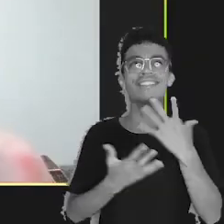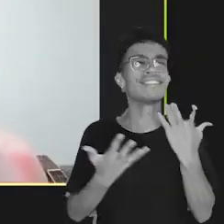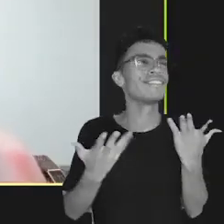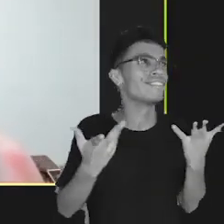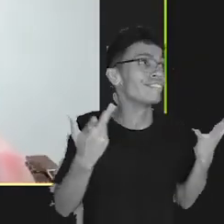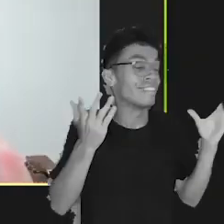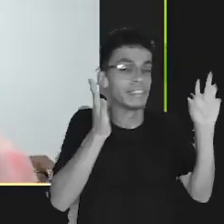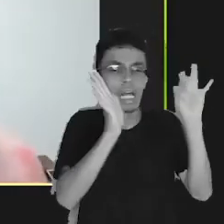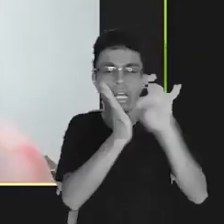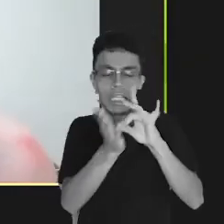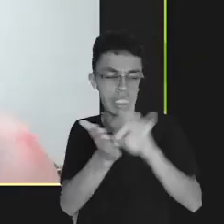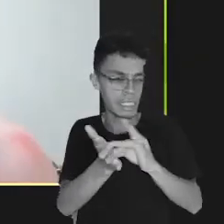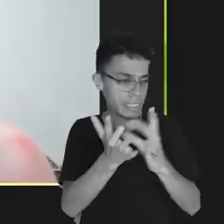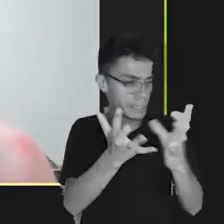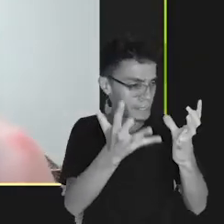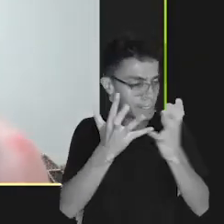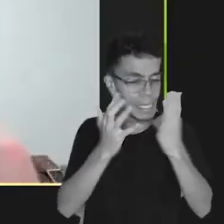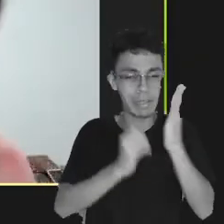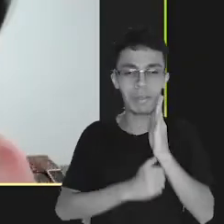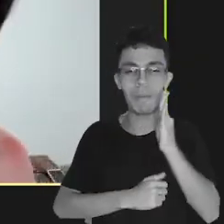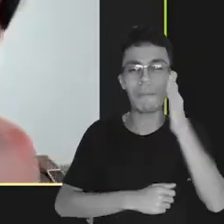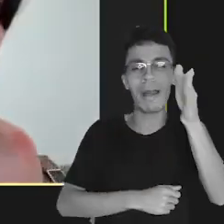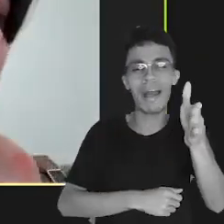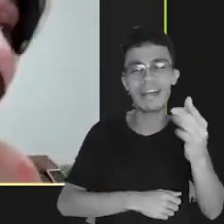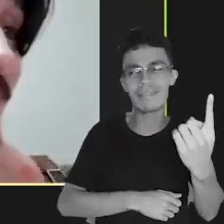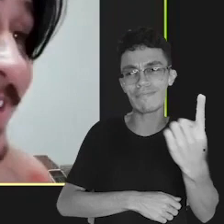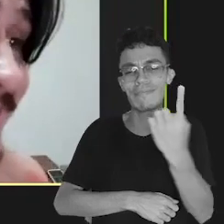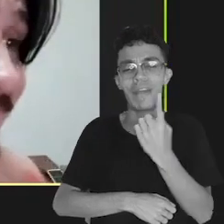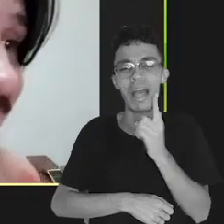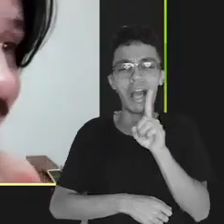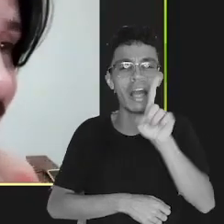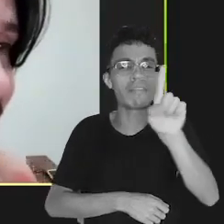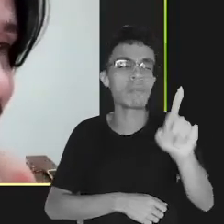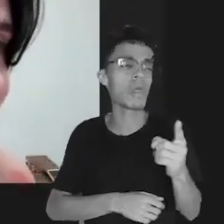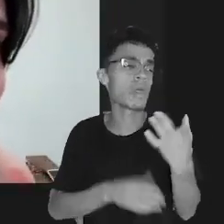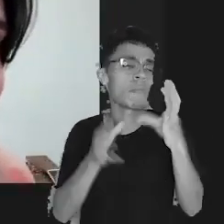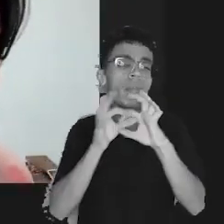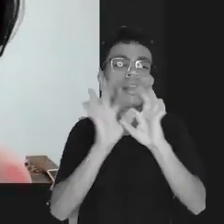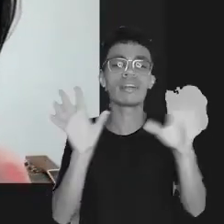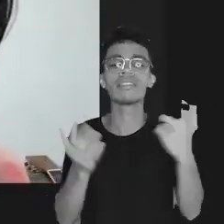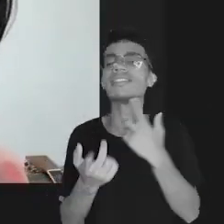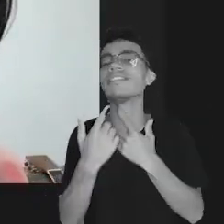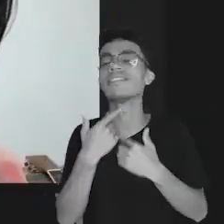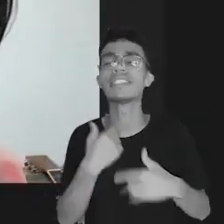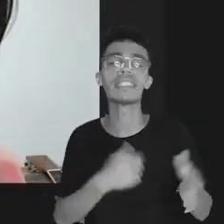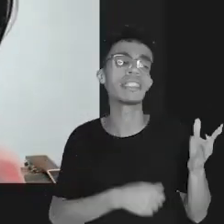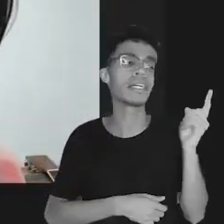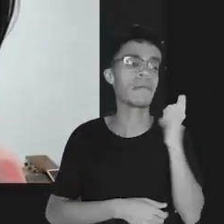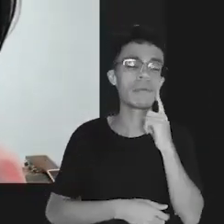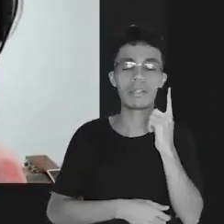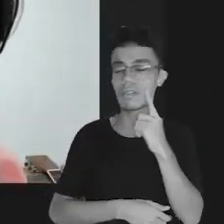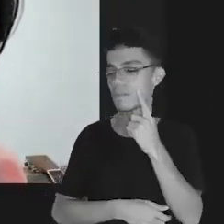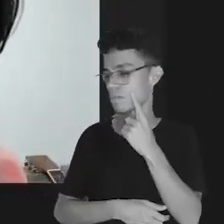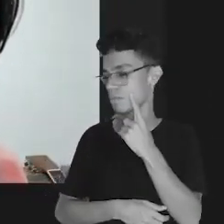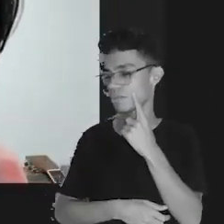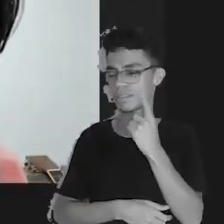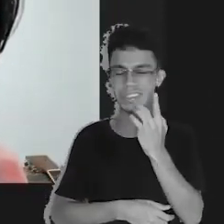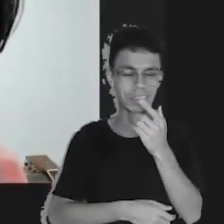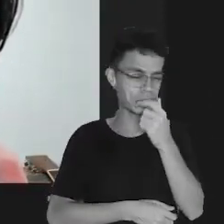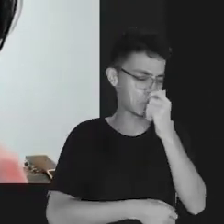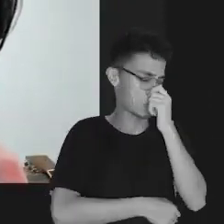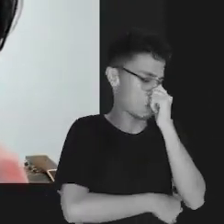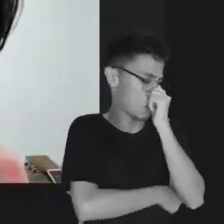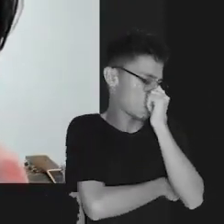verdade que queremos entrar e sair segundo a própria vontade. Juiz jovem para juiz velho tapando o